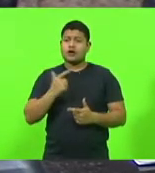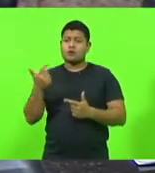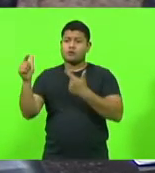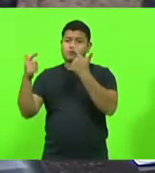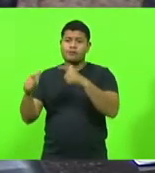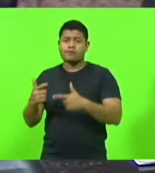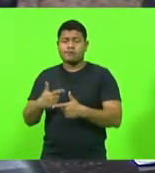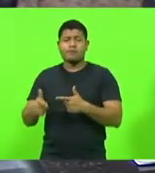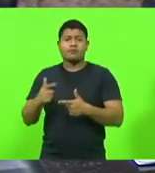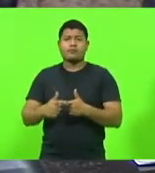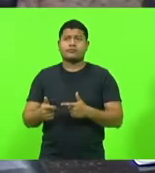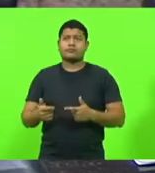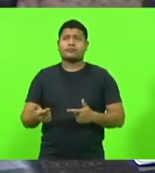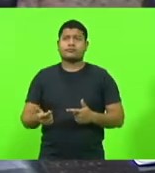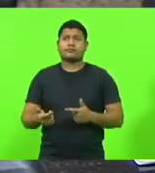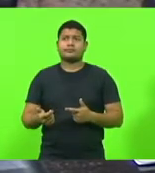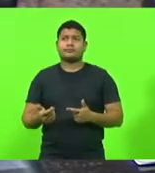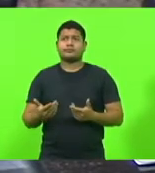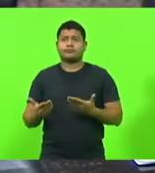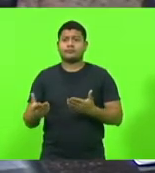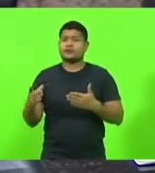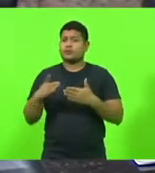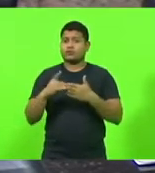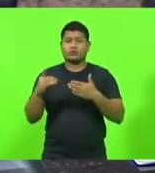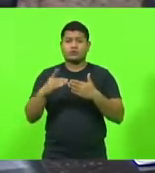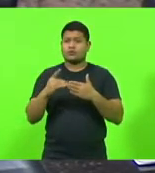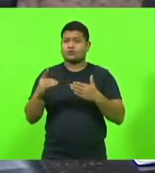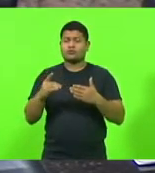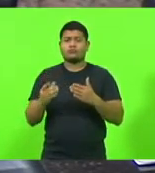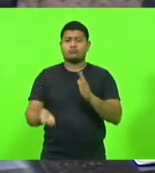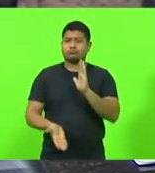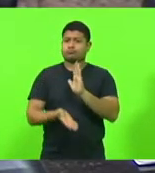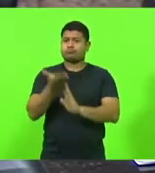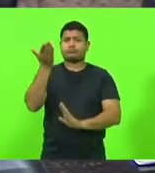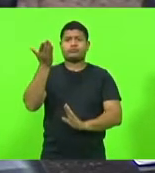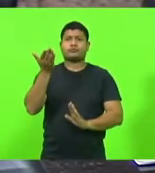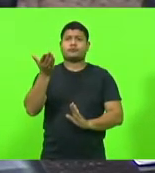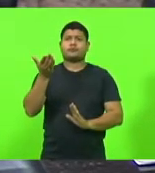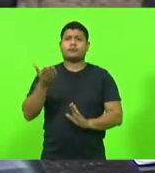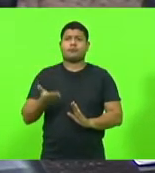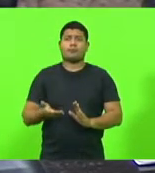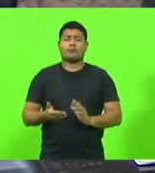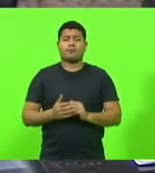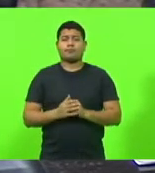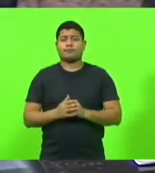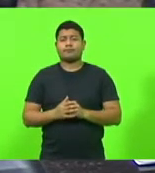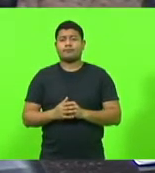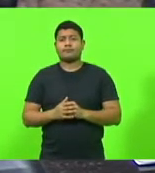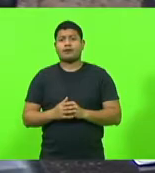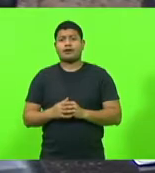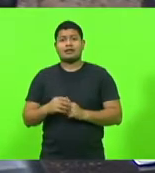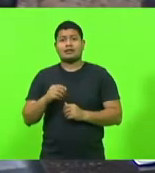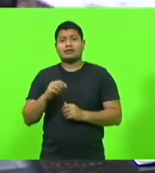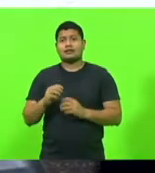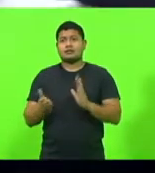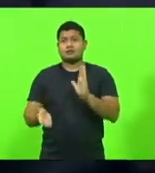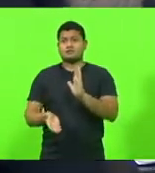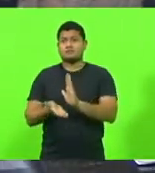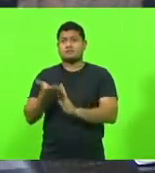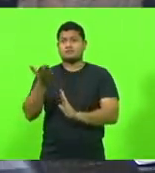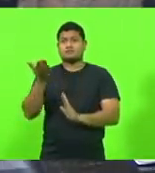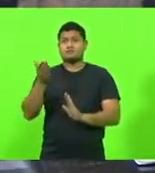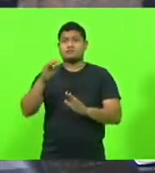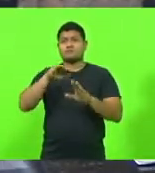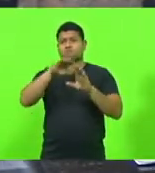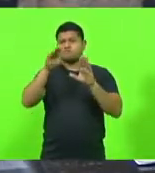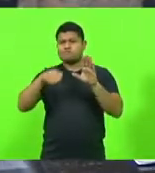como o dólar, alto, logicamente. E para o dólar aumentar e diminuir,